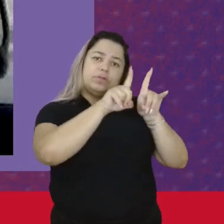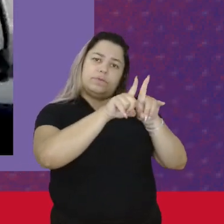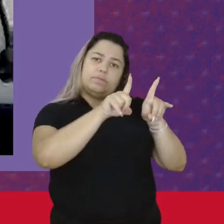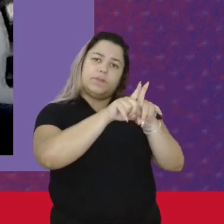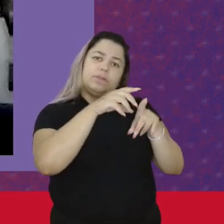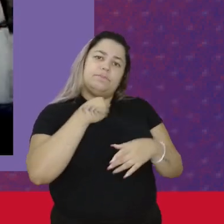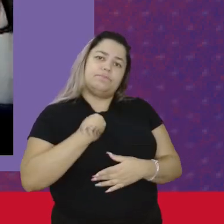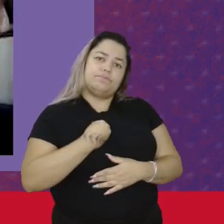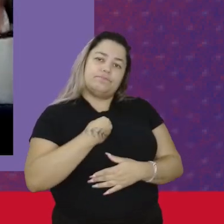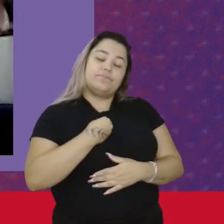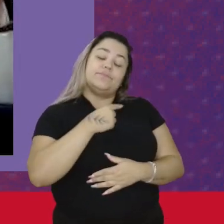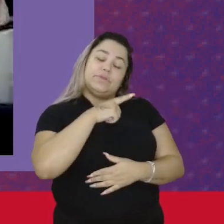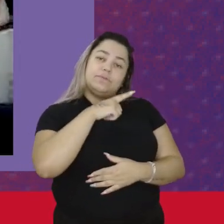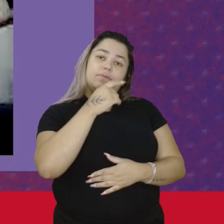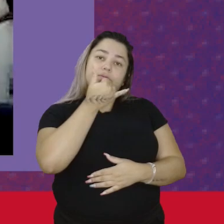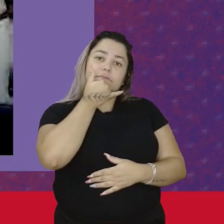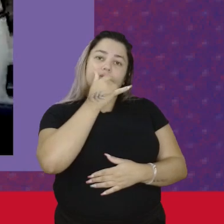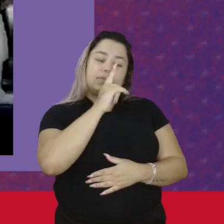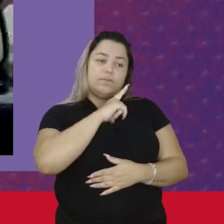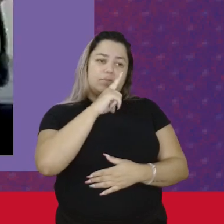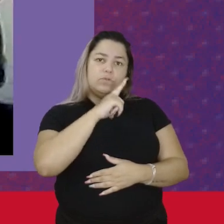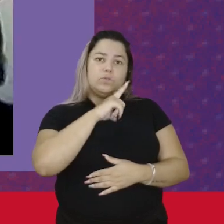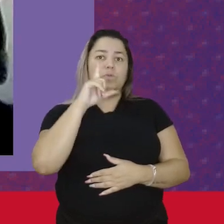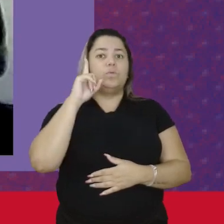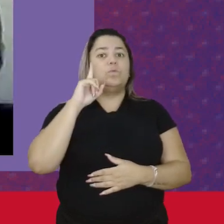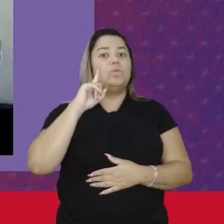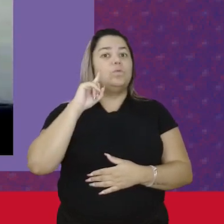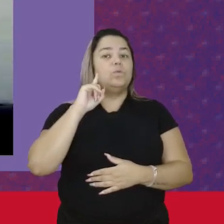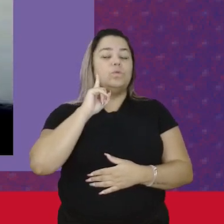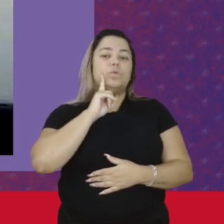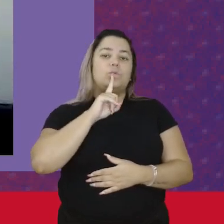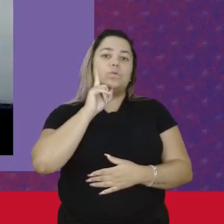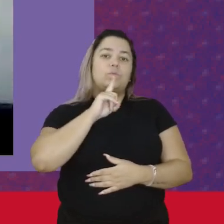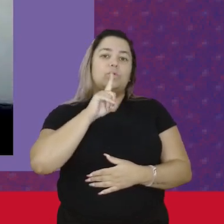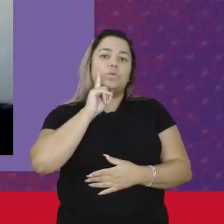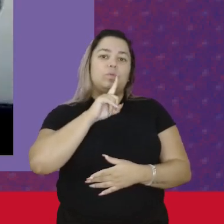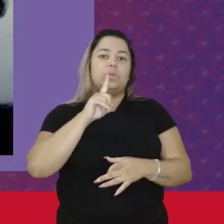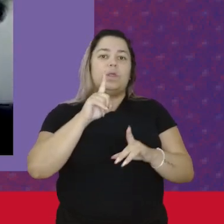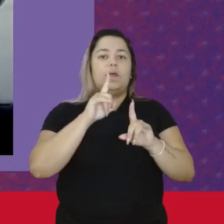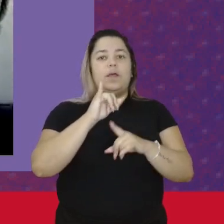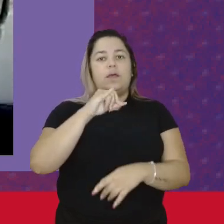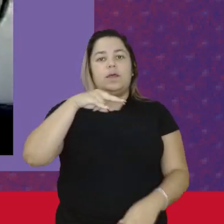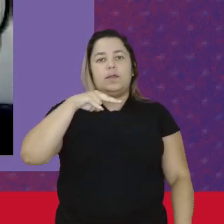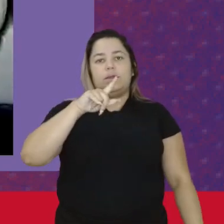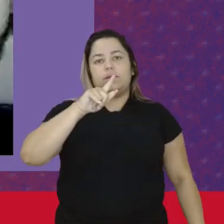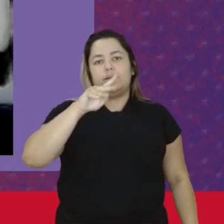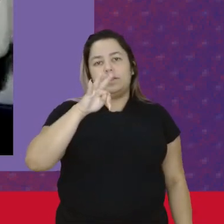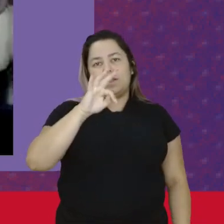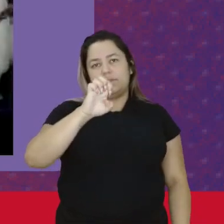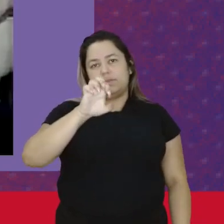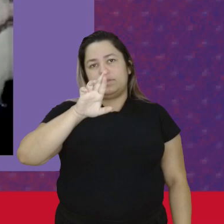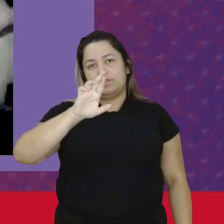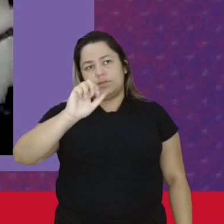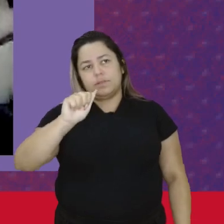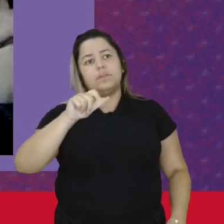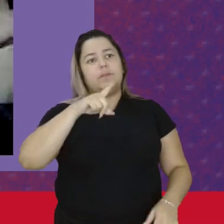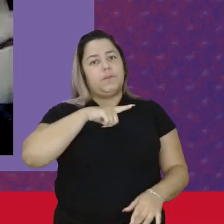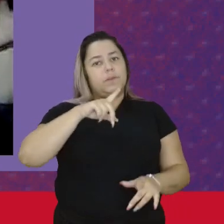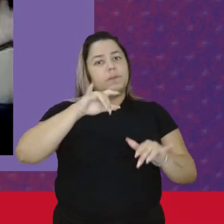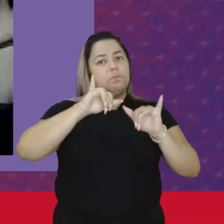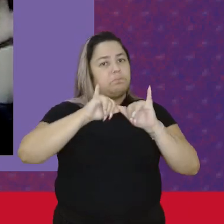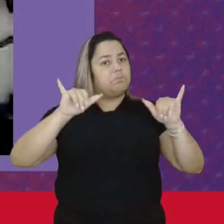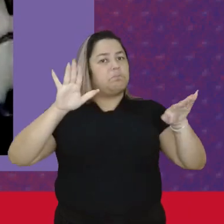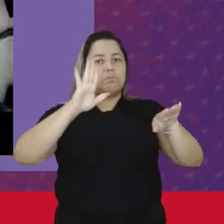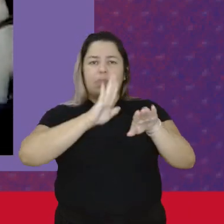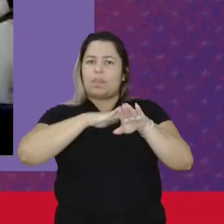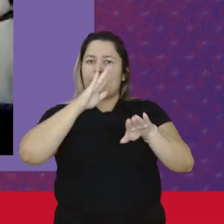existiu tanto nos Estados Unidos como na Inglaterra, não é, onde a gente tem mais informação